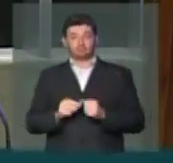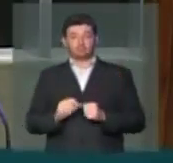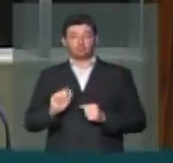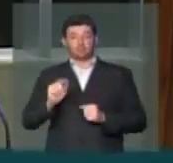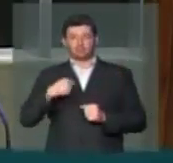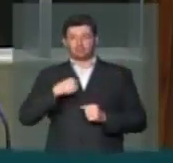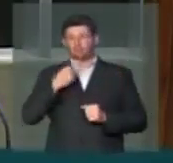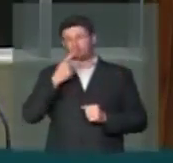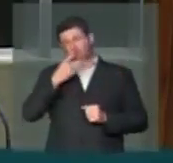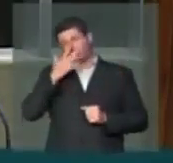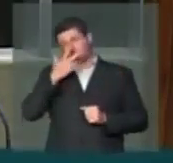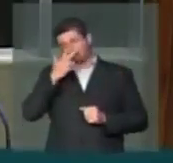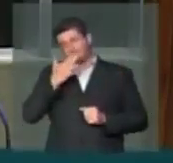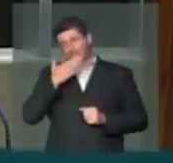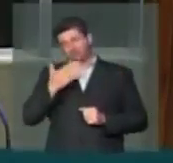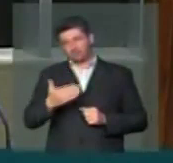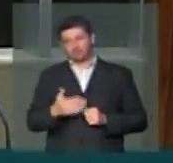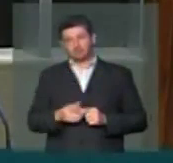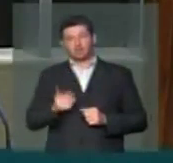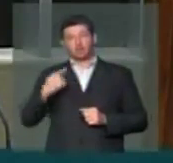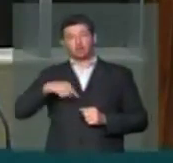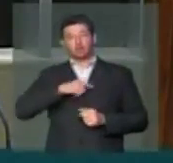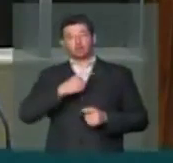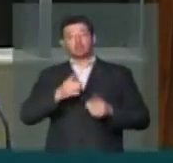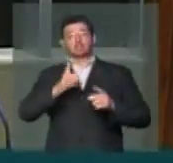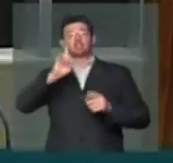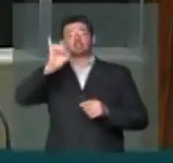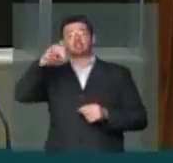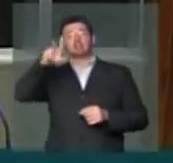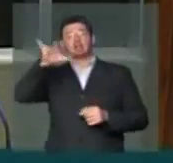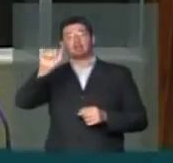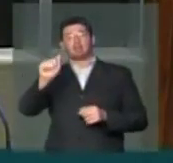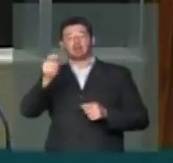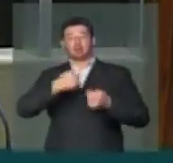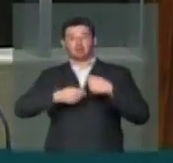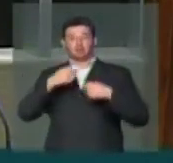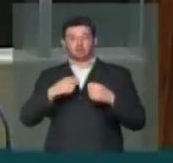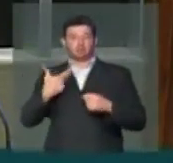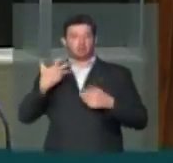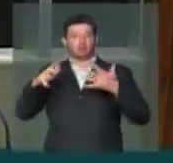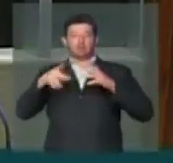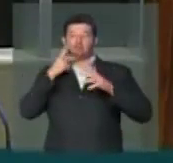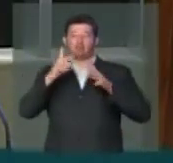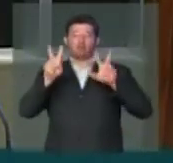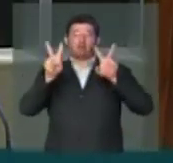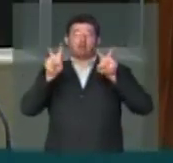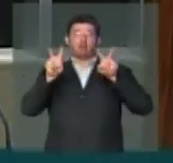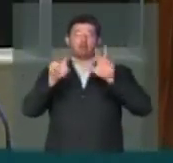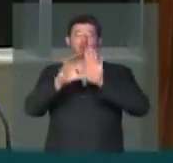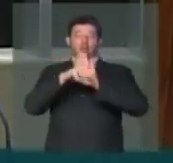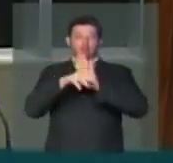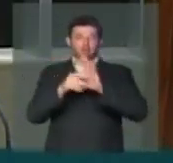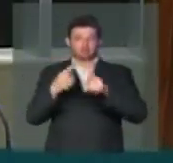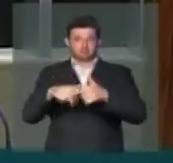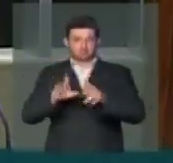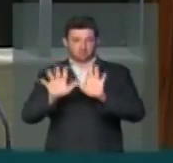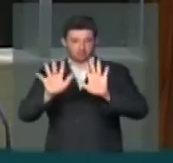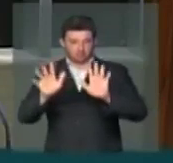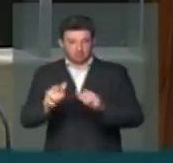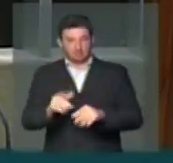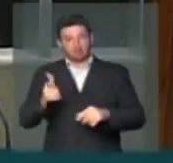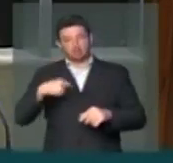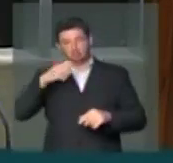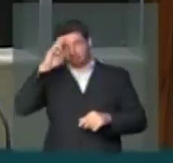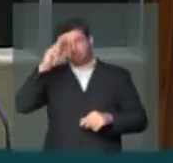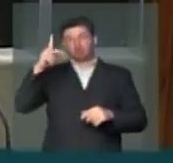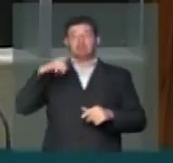naquilo que eu prefiro chamar de nosso dinamismo econômico, para não usar conceitos problemáticos e às vezes